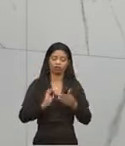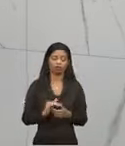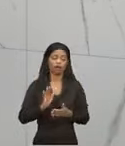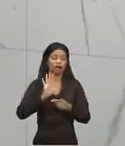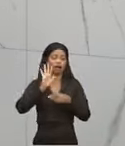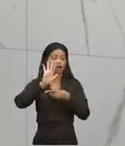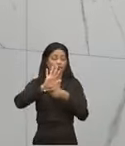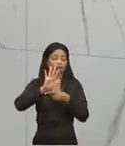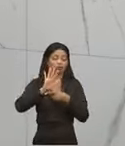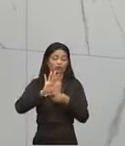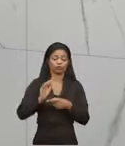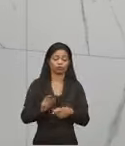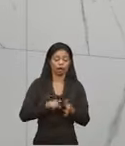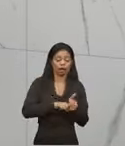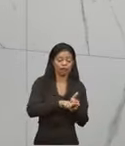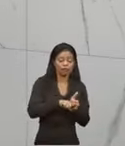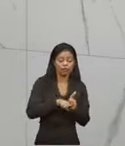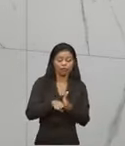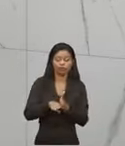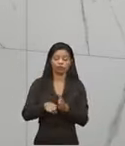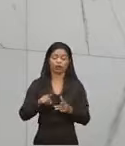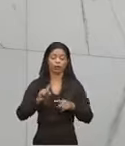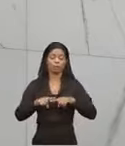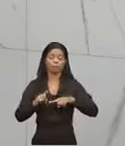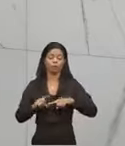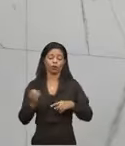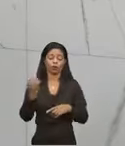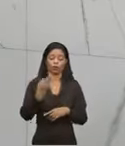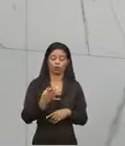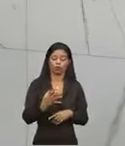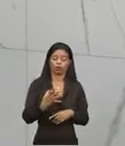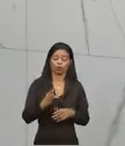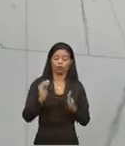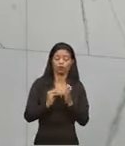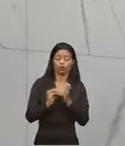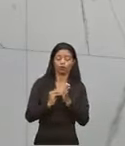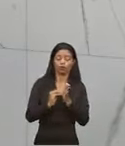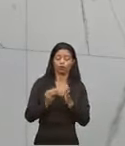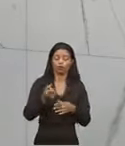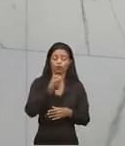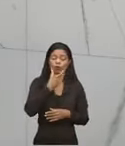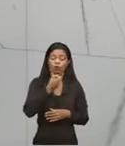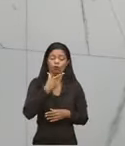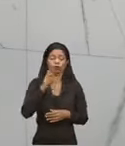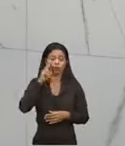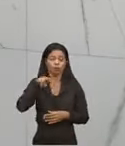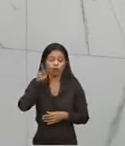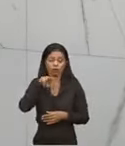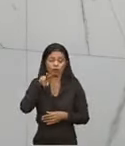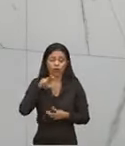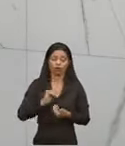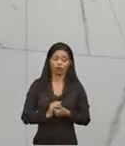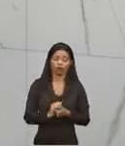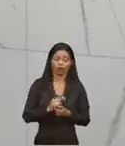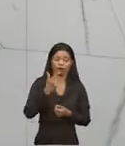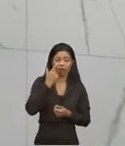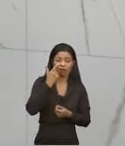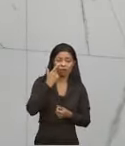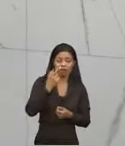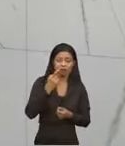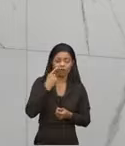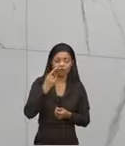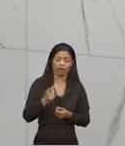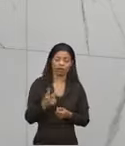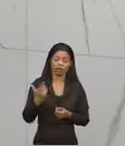inclusive, a nossa fiscalização. Porque quando não tiver o medicamento, nós vamos olhar no aplicativo e vamos identificar que não existe